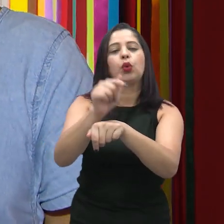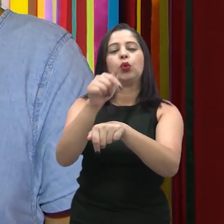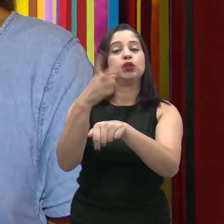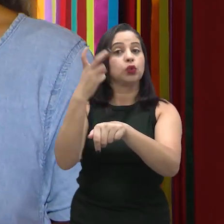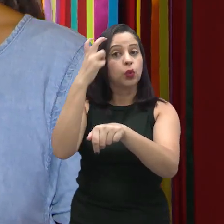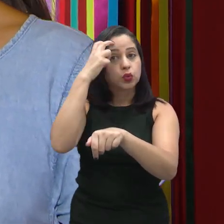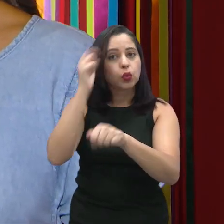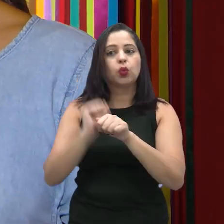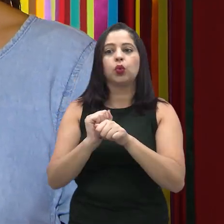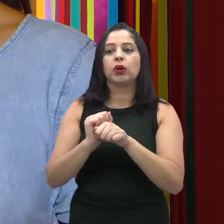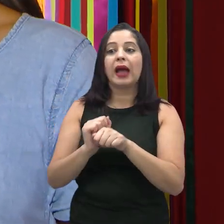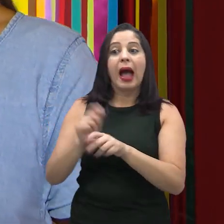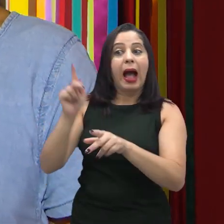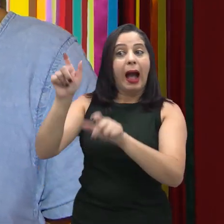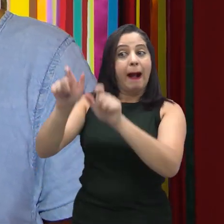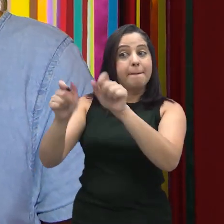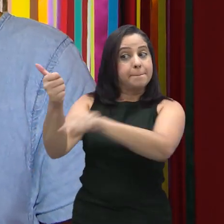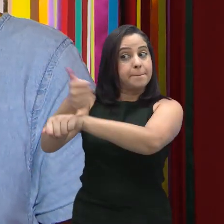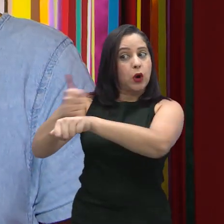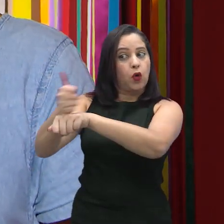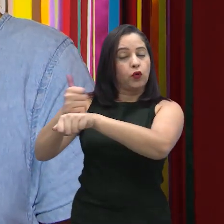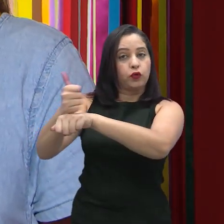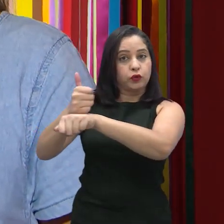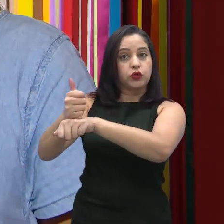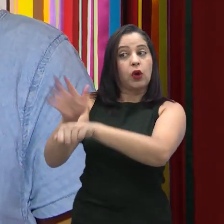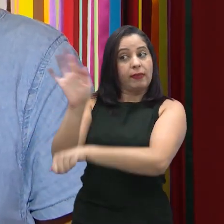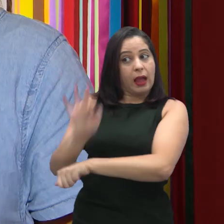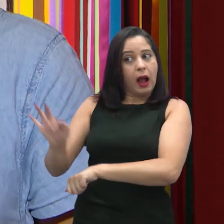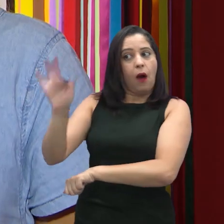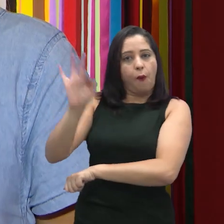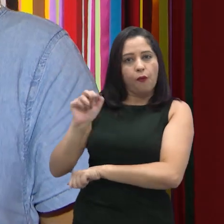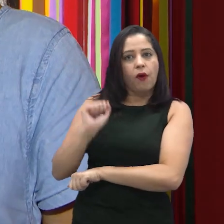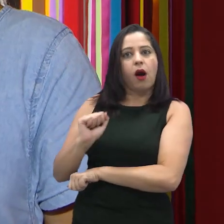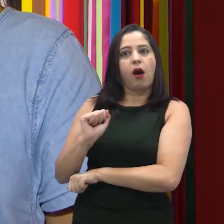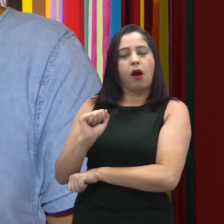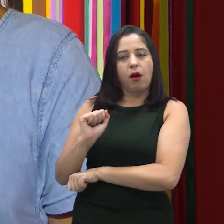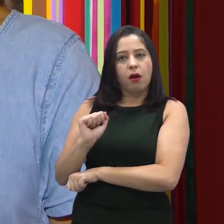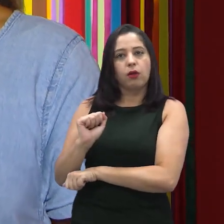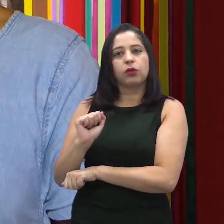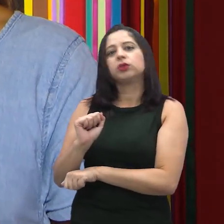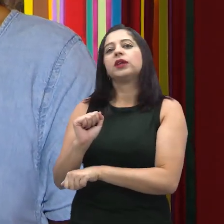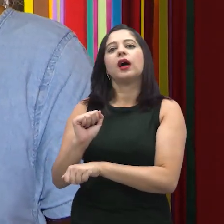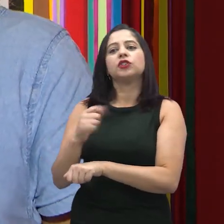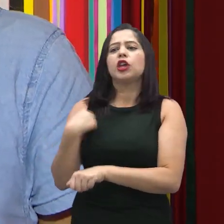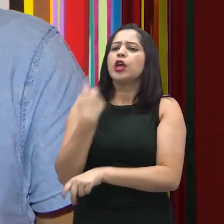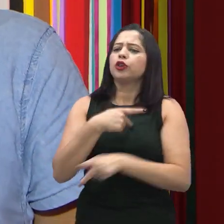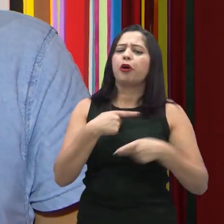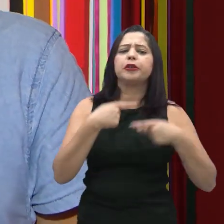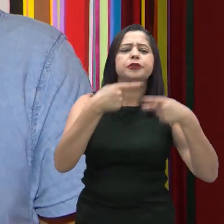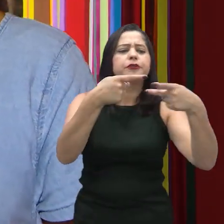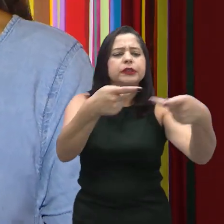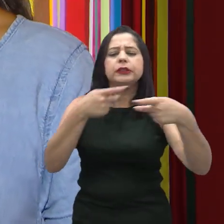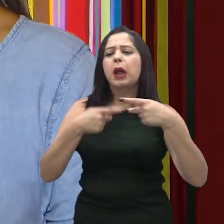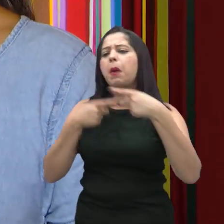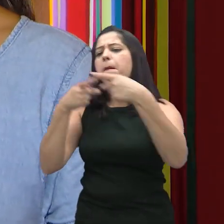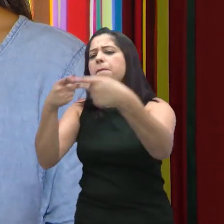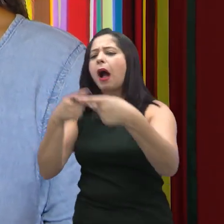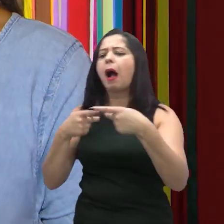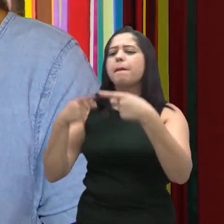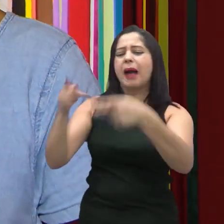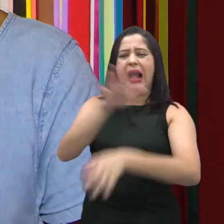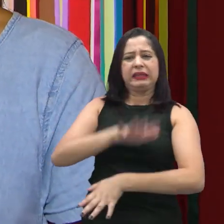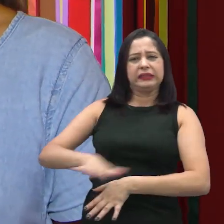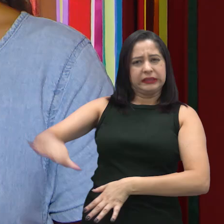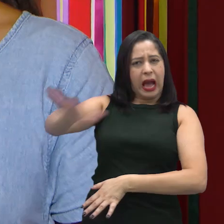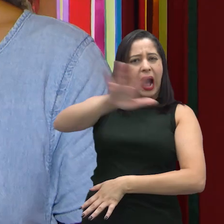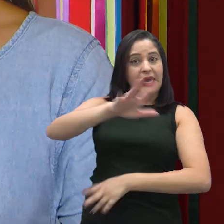né, acadêmicos que têm feito várias pesquisas a partir de etnografia e visitando, né, todo esse território joseense,